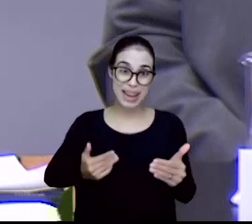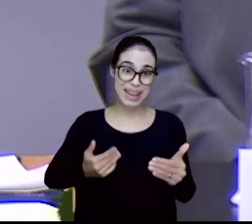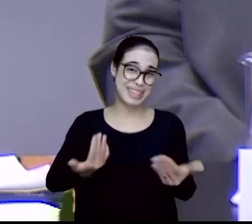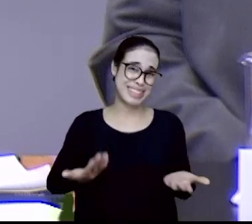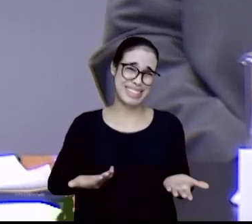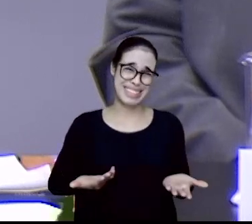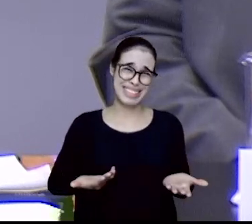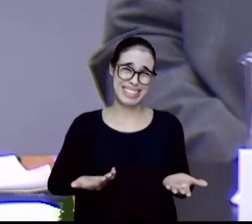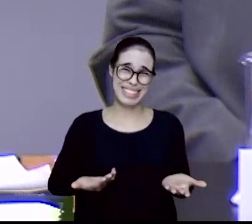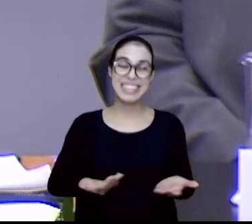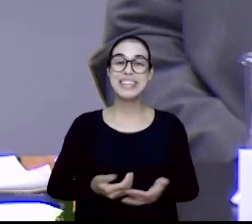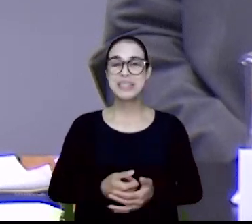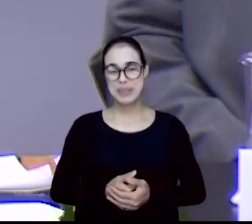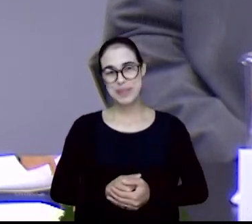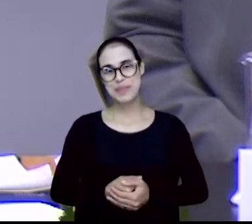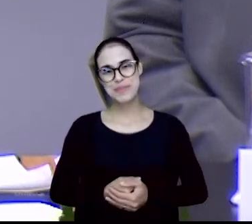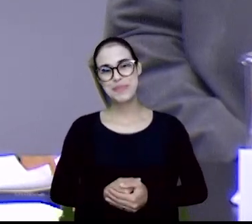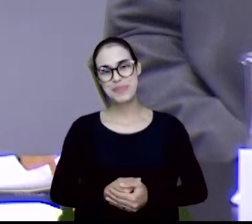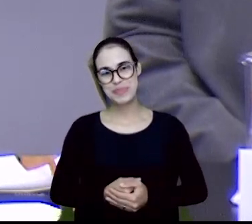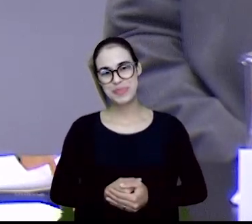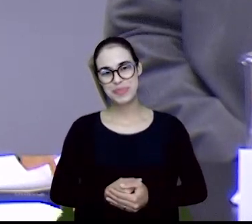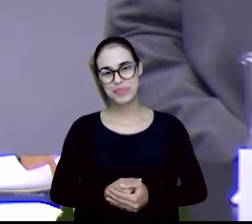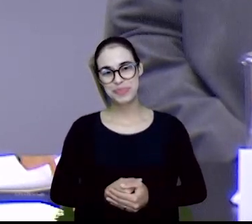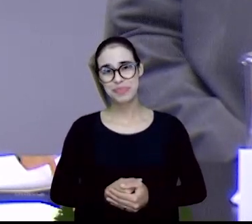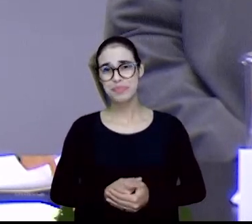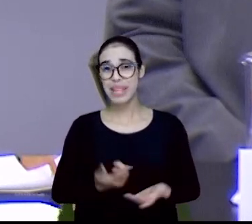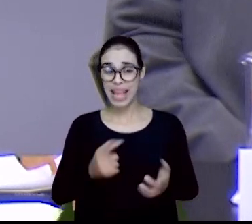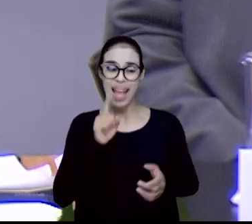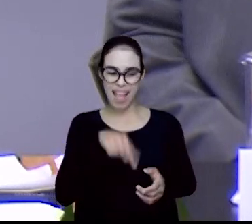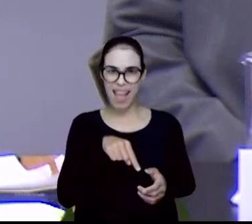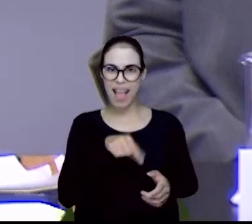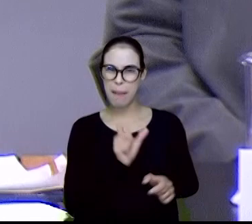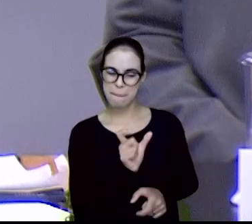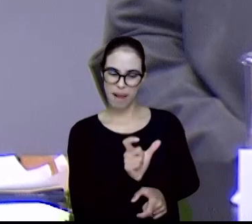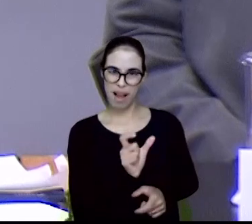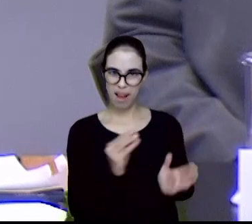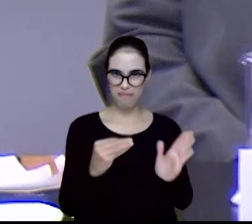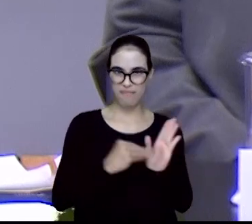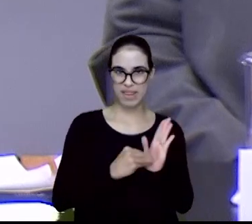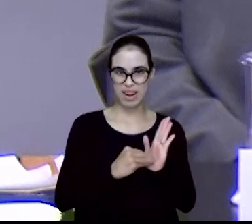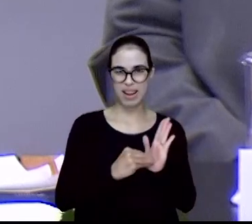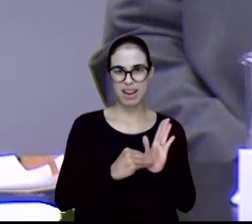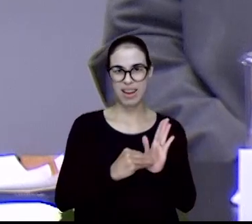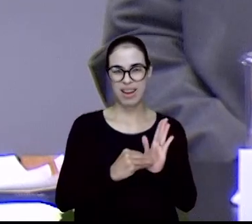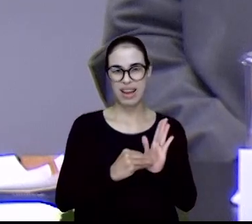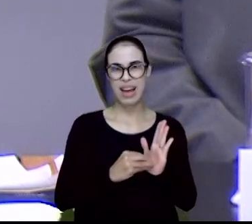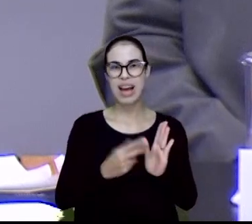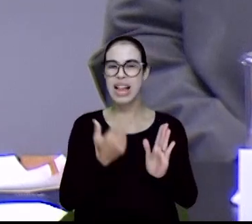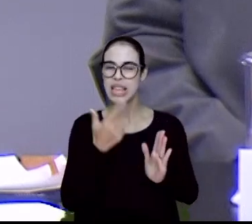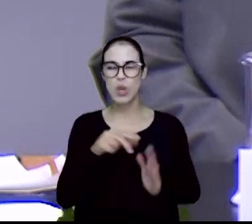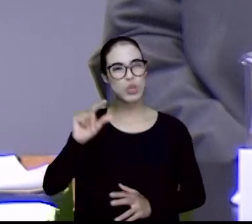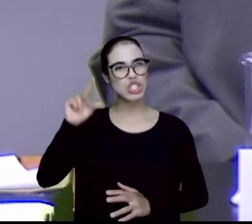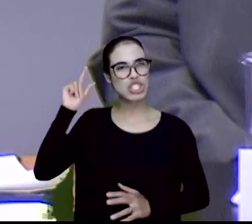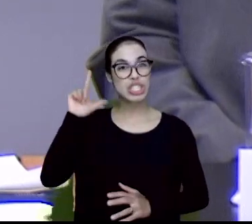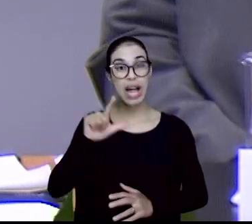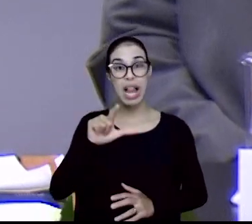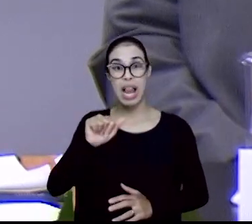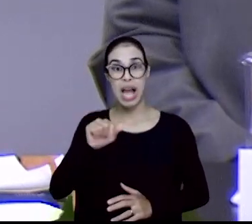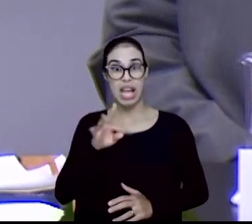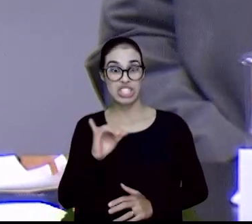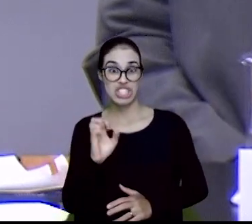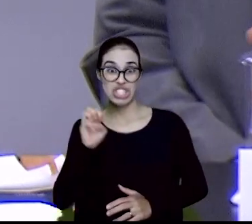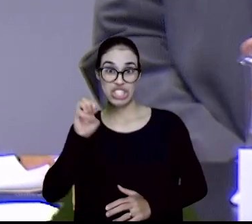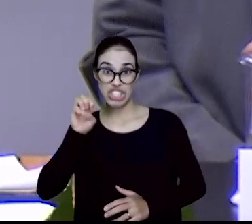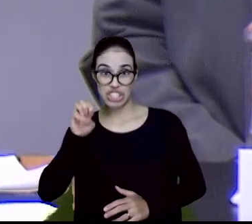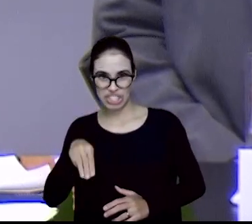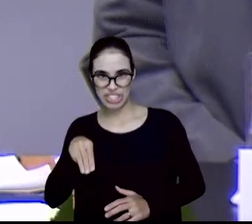expressões, aliás, eu quase não uso latim em geral, mas eu sempre penso, não, peraí, ex nunc é para frente mesmo, né? Ex nunc